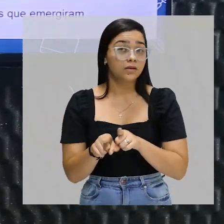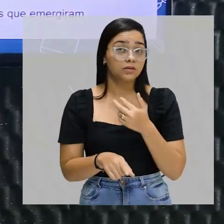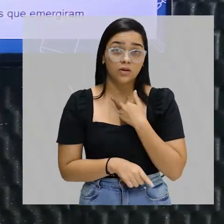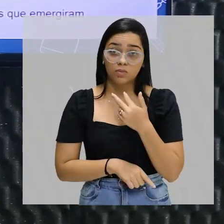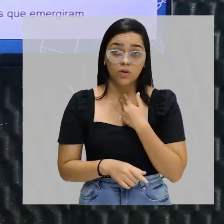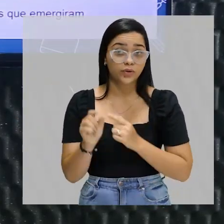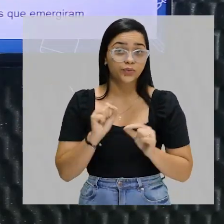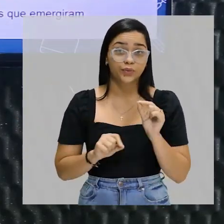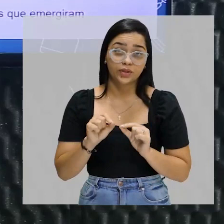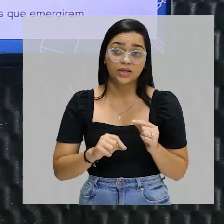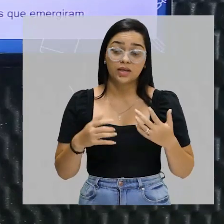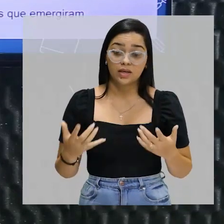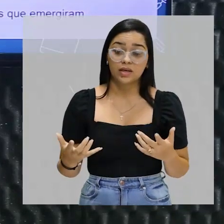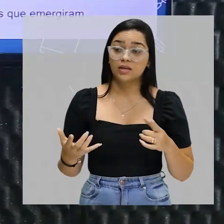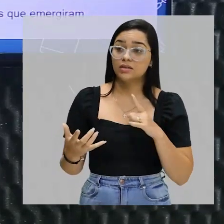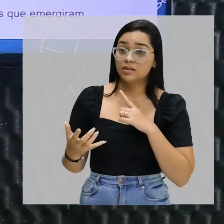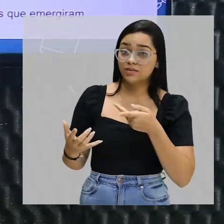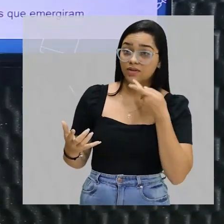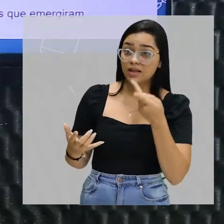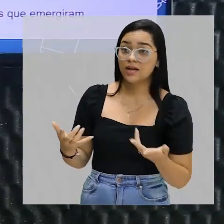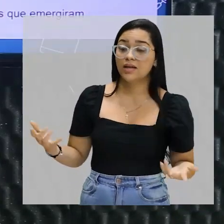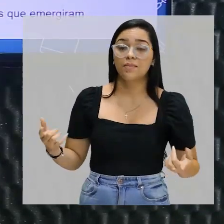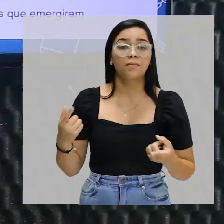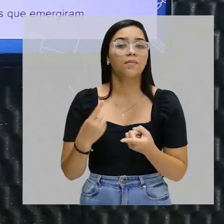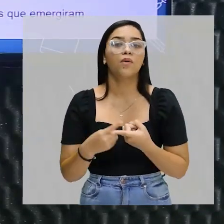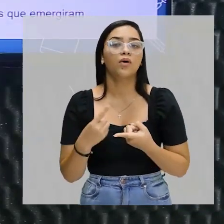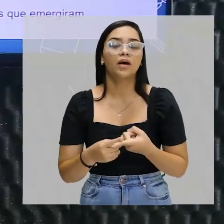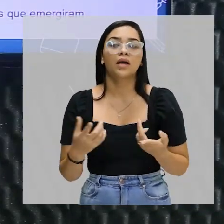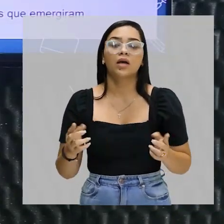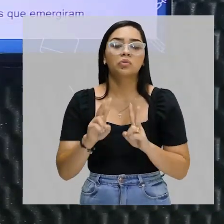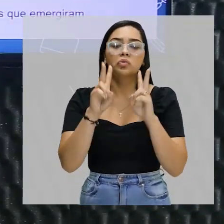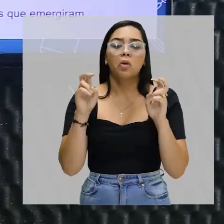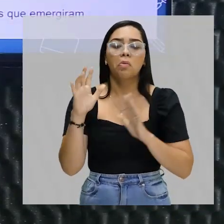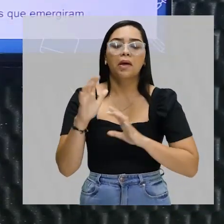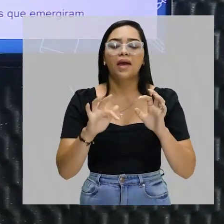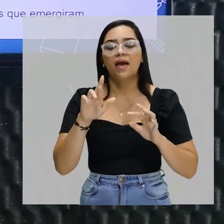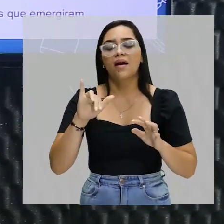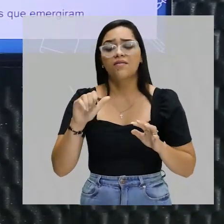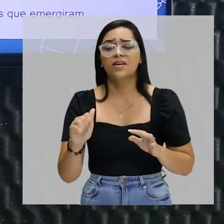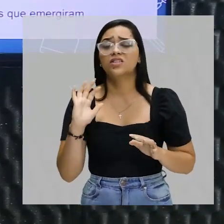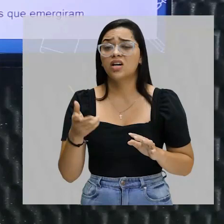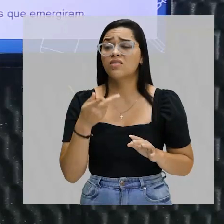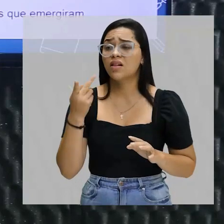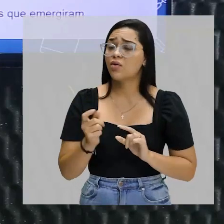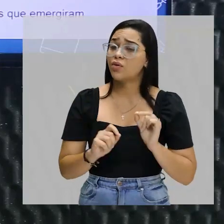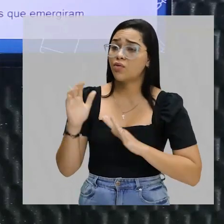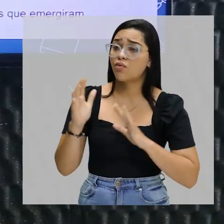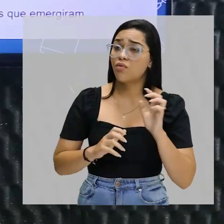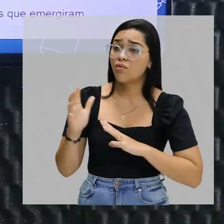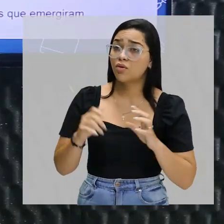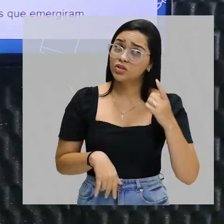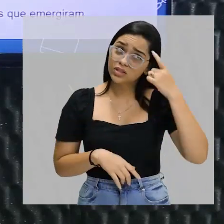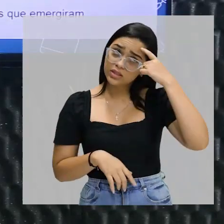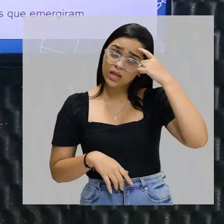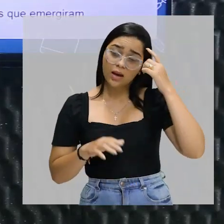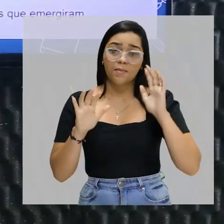deixar de fritar de frisar tá certo é porque é chamado de guerra fria Ora como eu te disse foi um conflito muito mais de